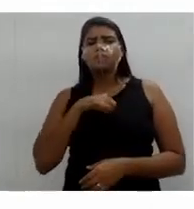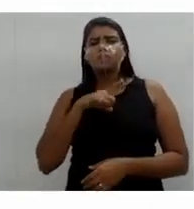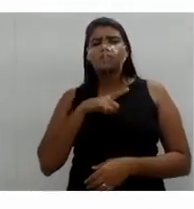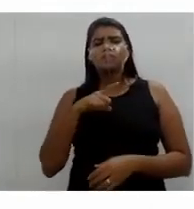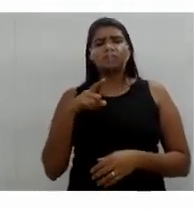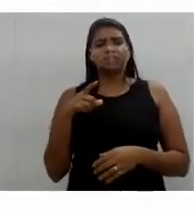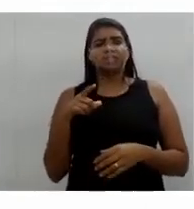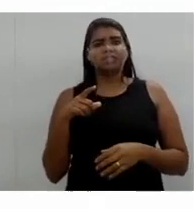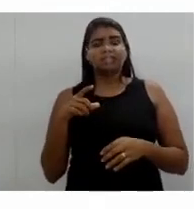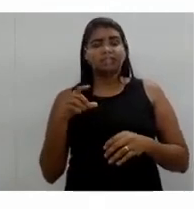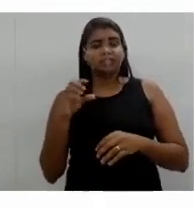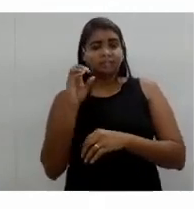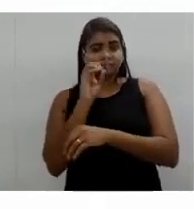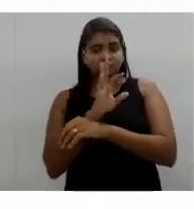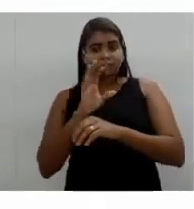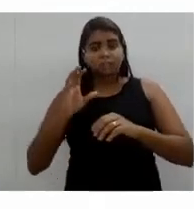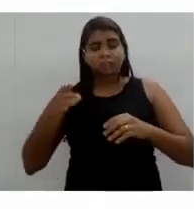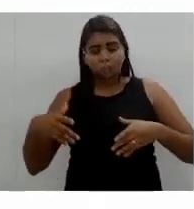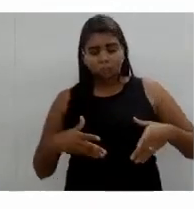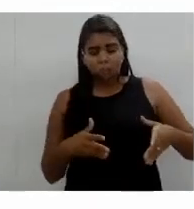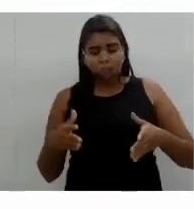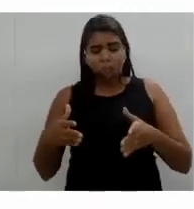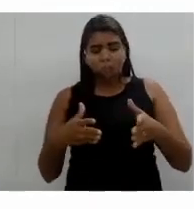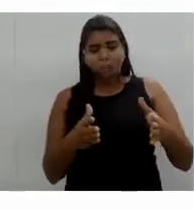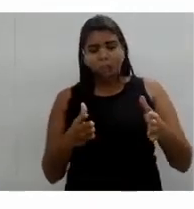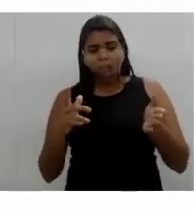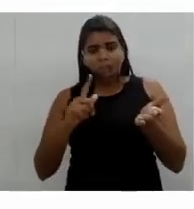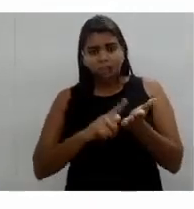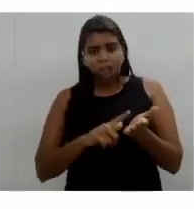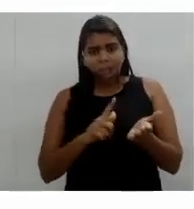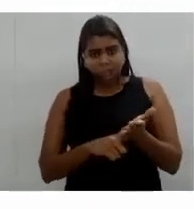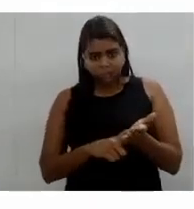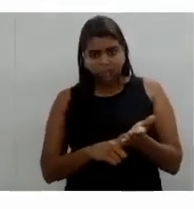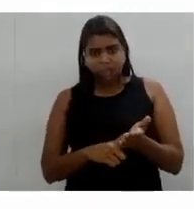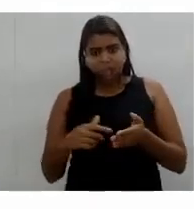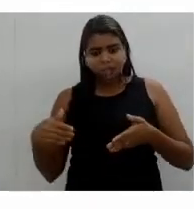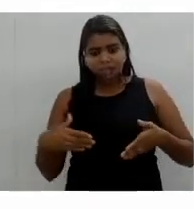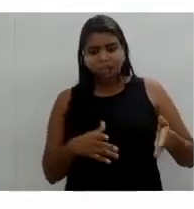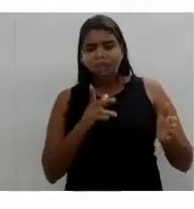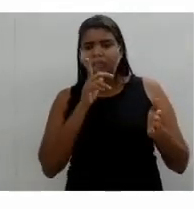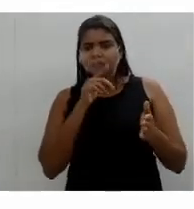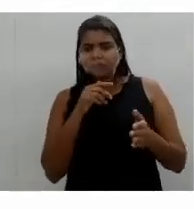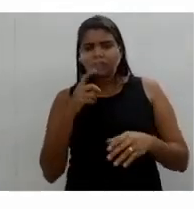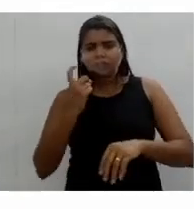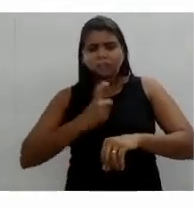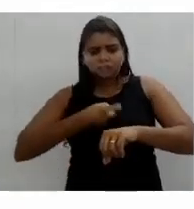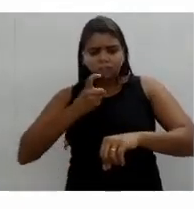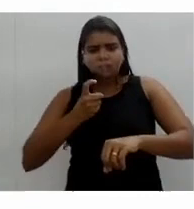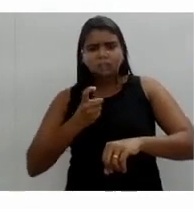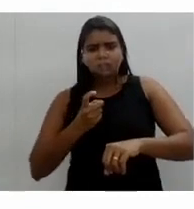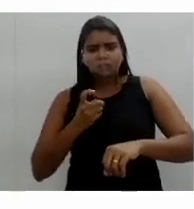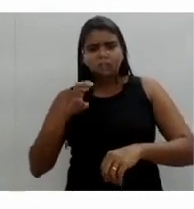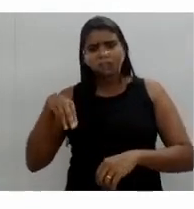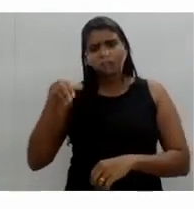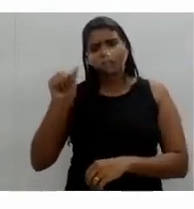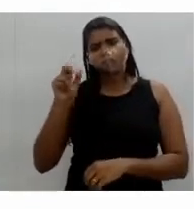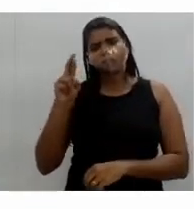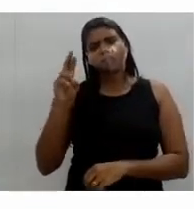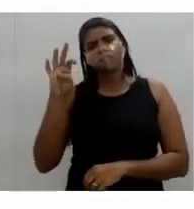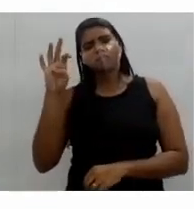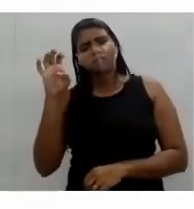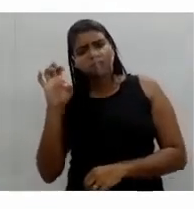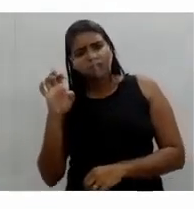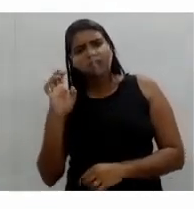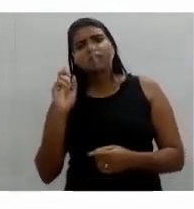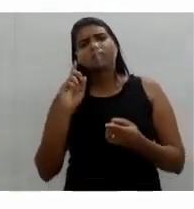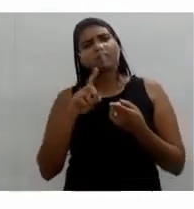do leito do rio, né? Ficou o vestígio, a marca desse rio no solo de Marte. Além